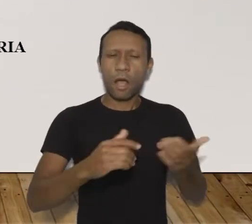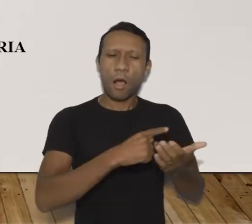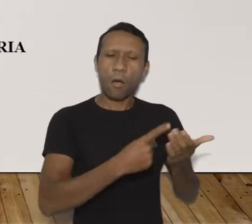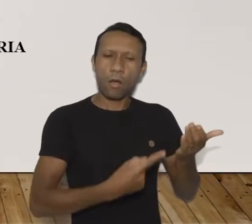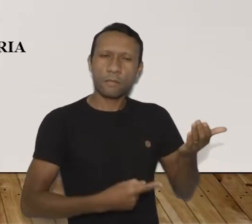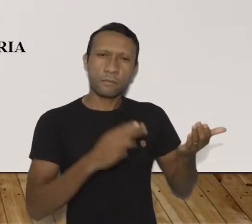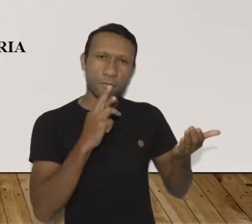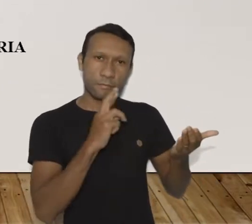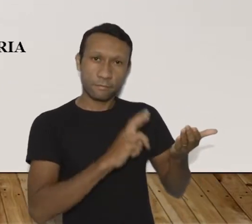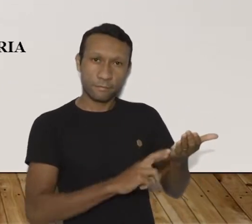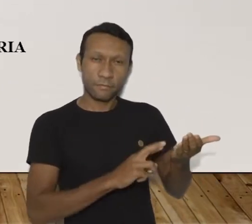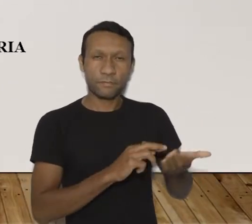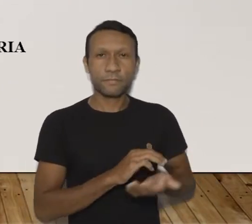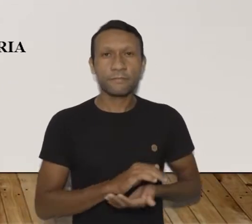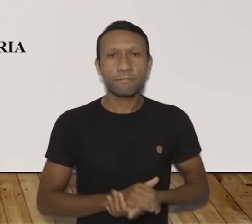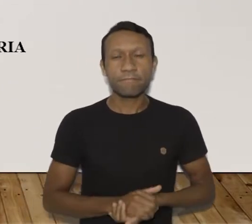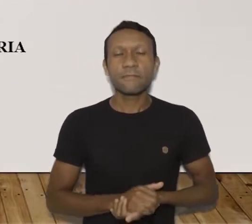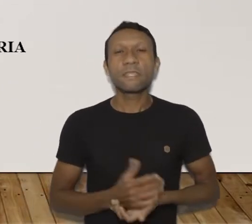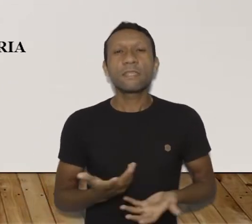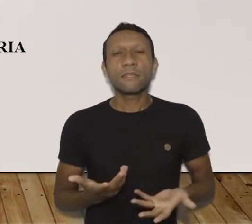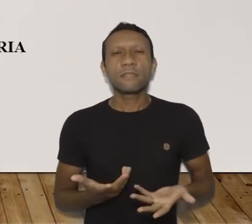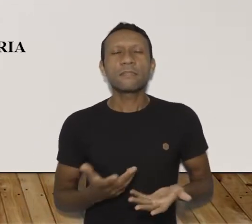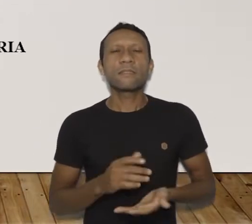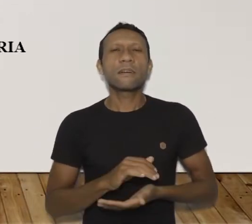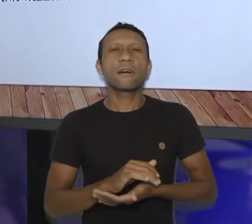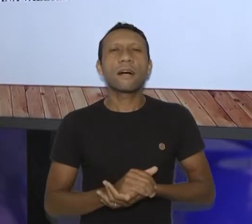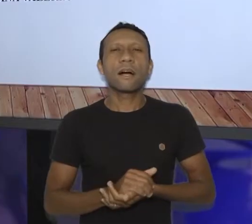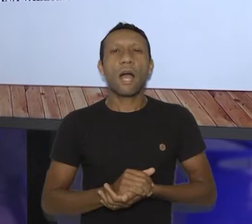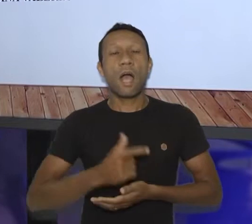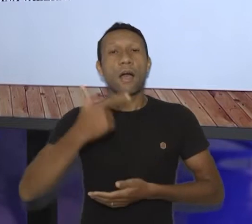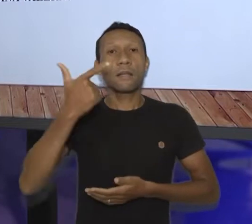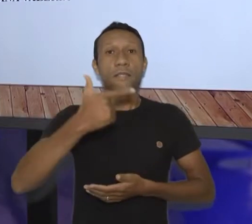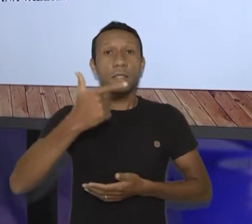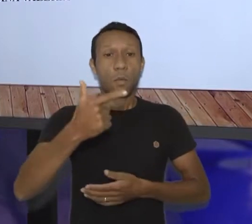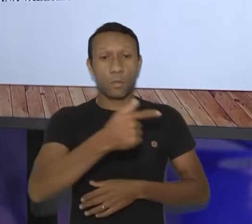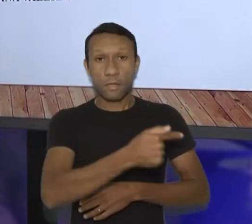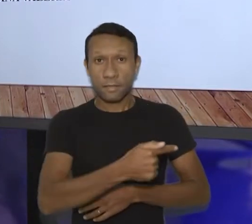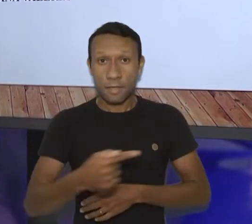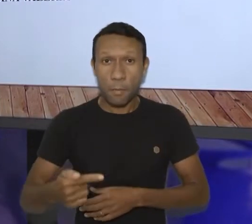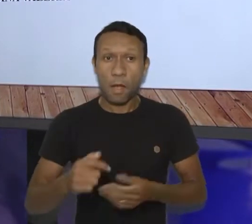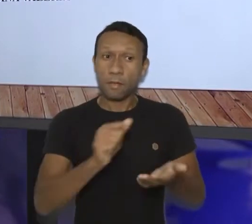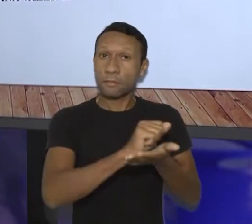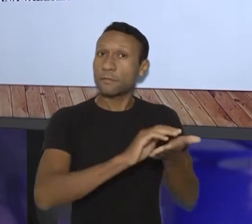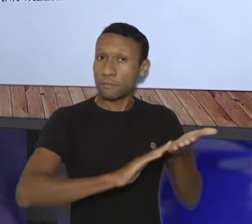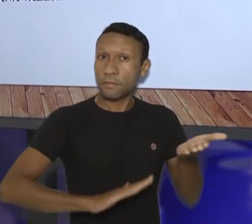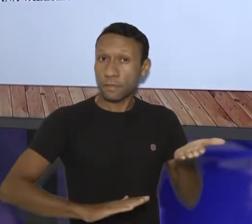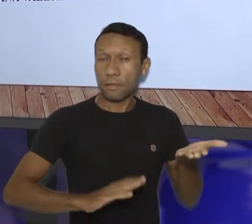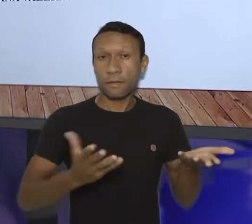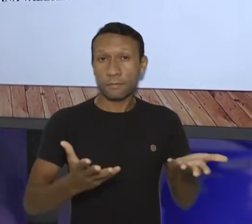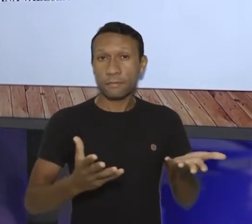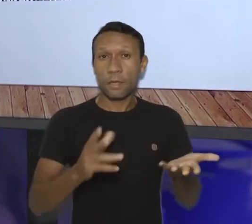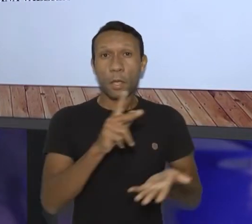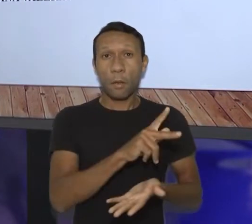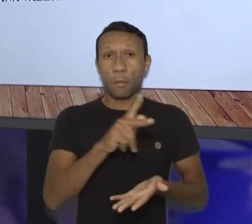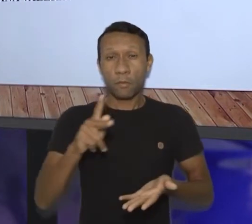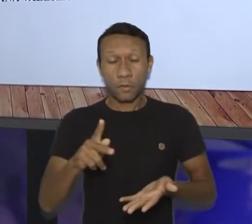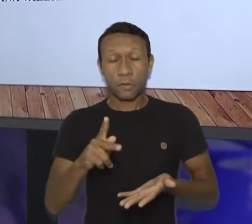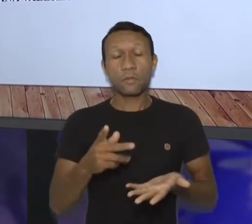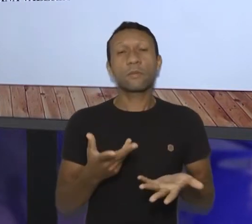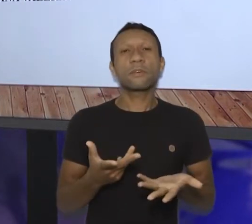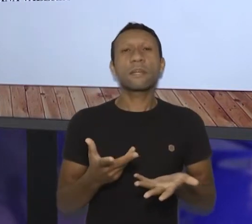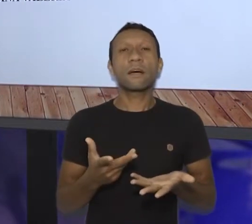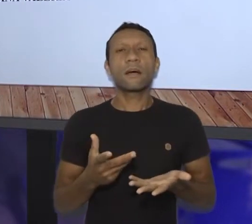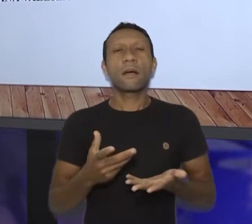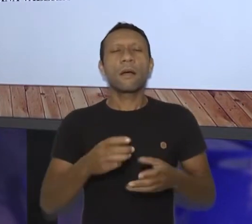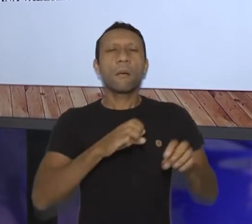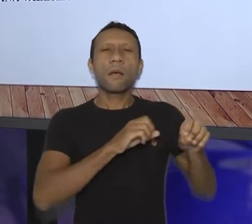apostila. Nós vamos para a segunda semana de atividades. Eu sou a professora Ana Valéria, professora